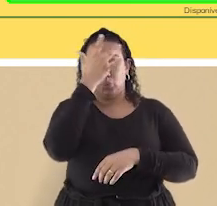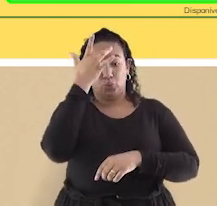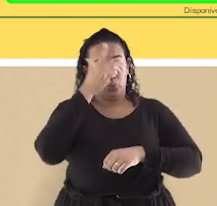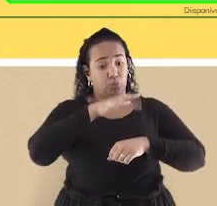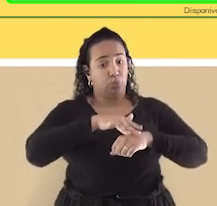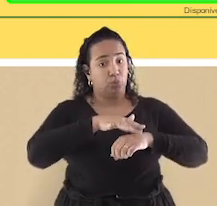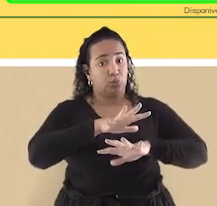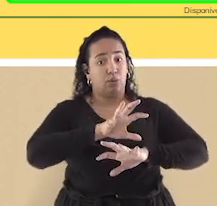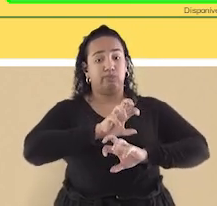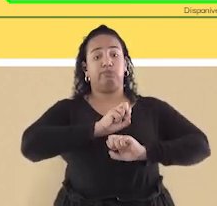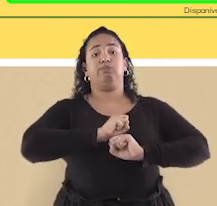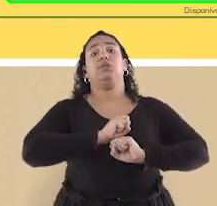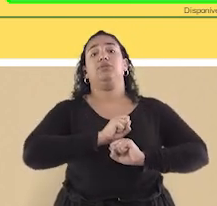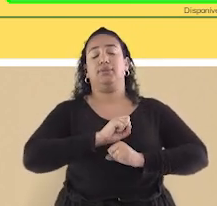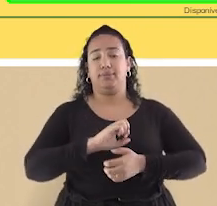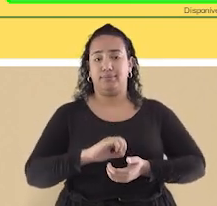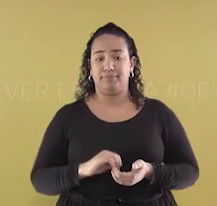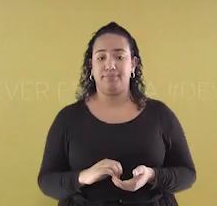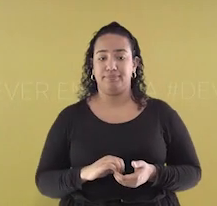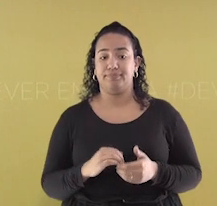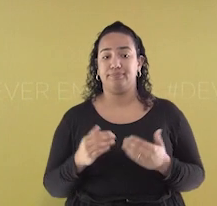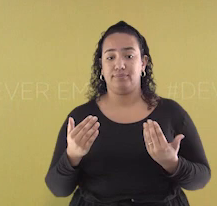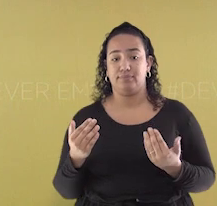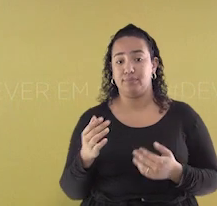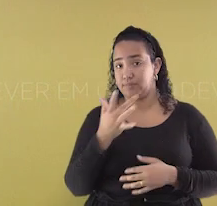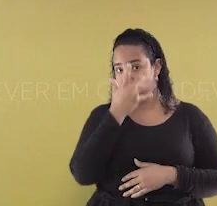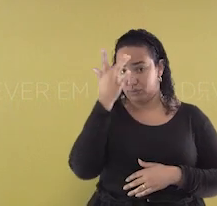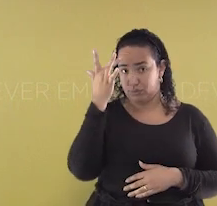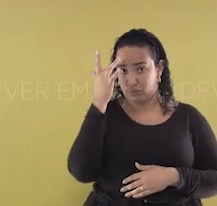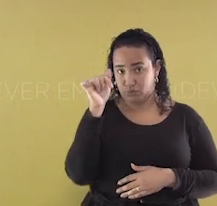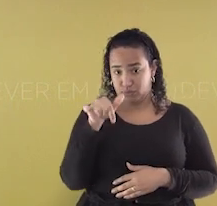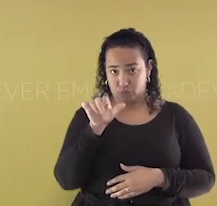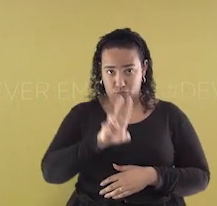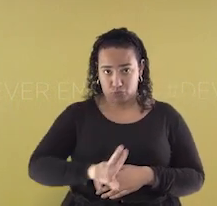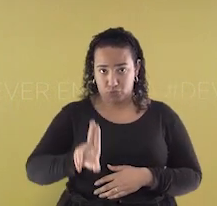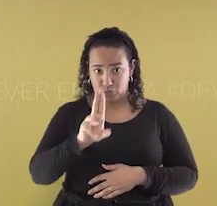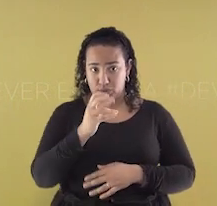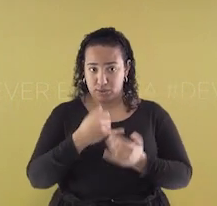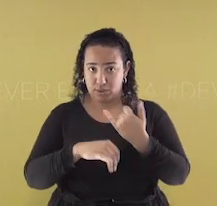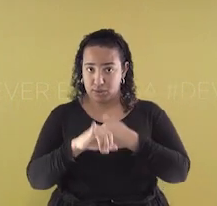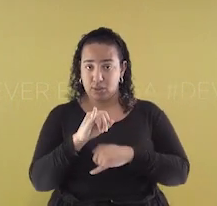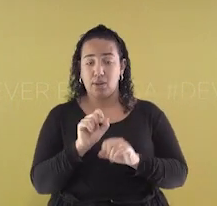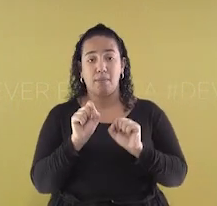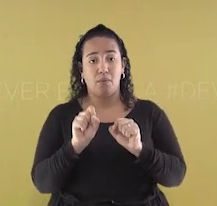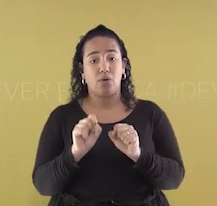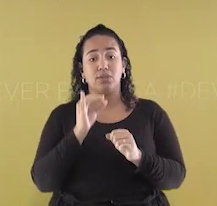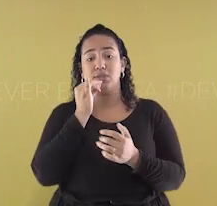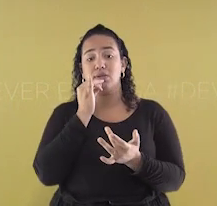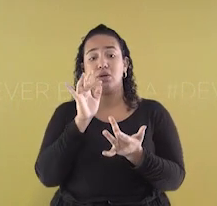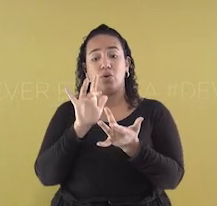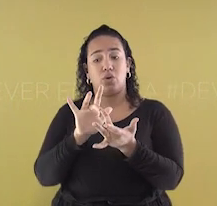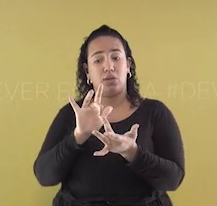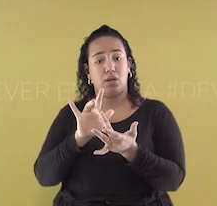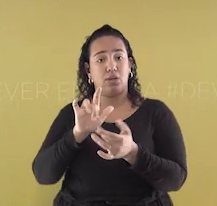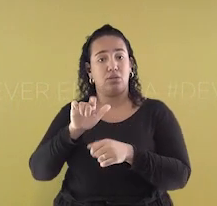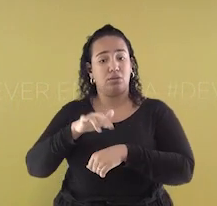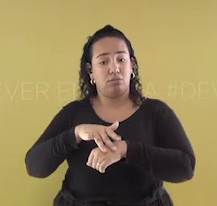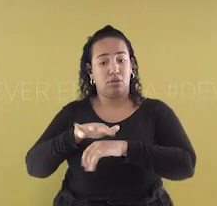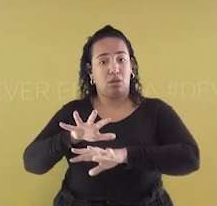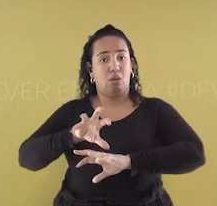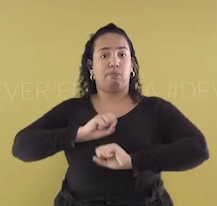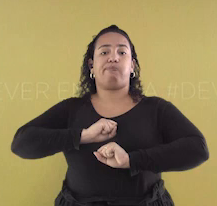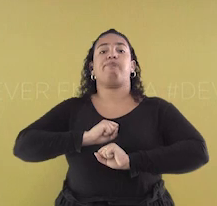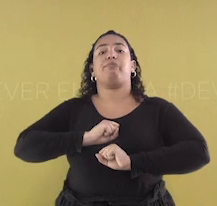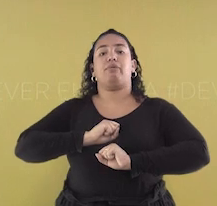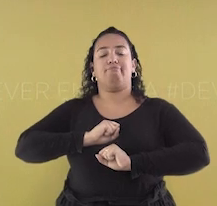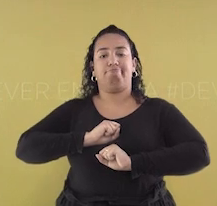nas pessoas que têm contato com eles. A pessoa que usa, que aplica, ela pode ter contato e se